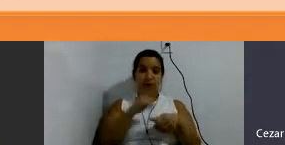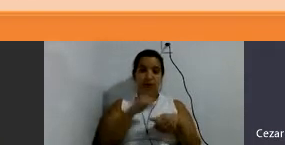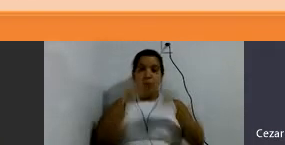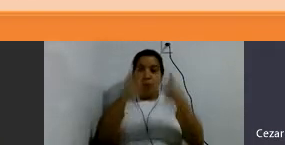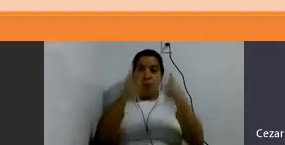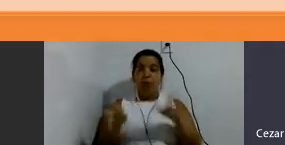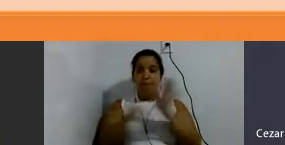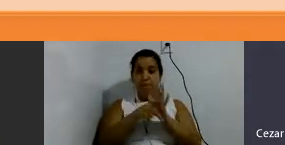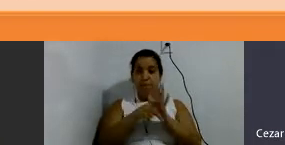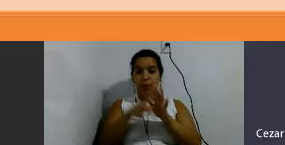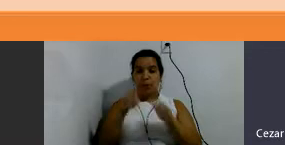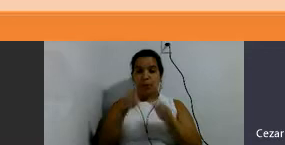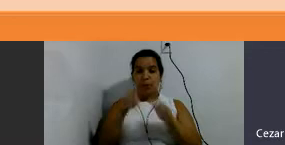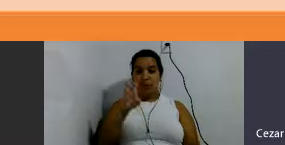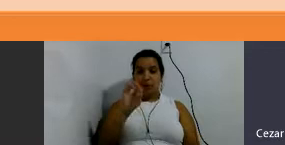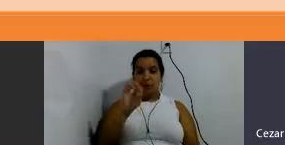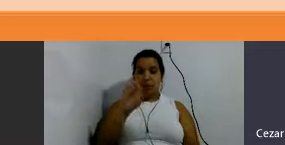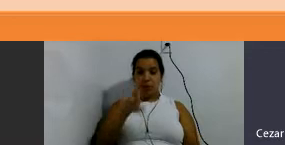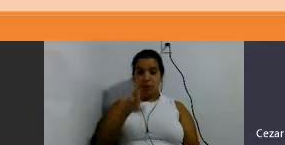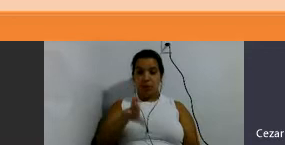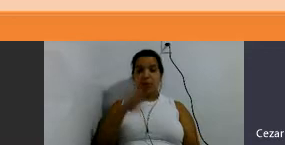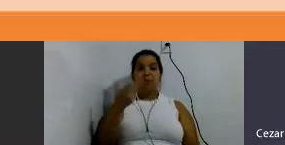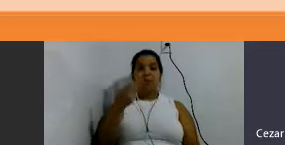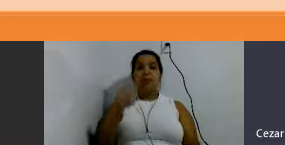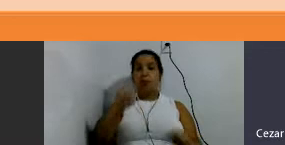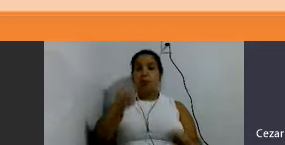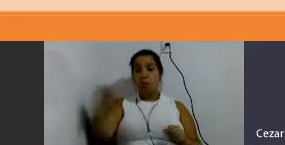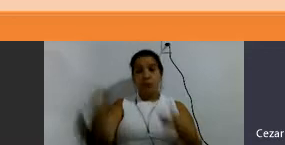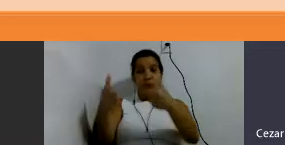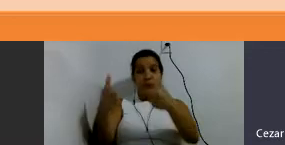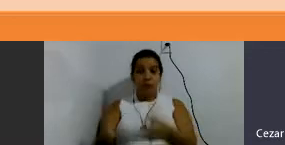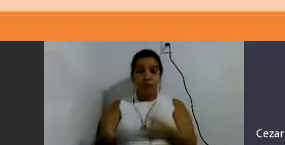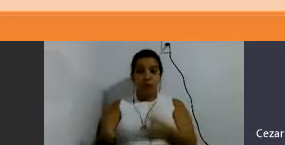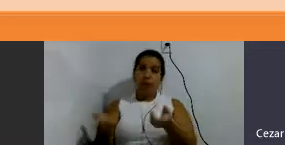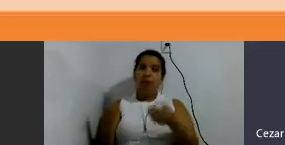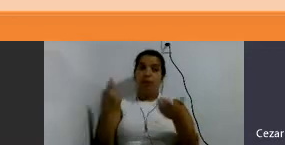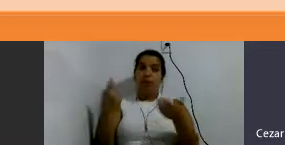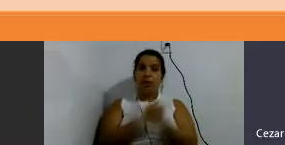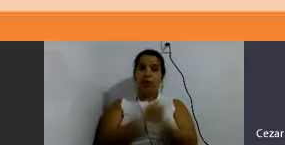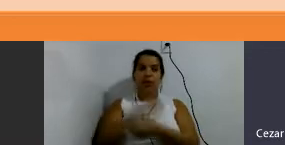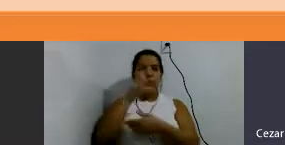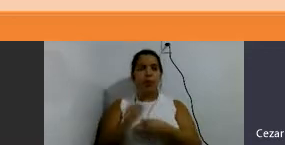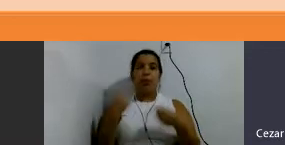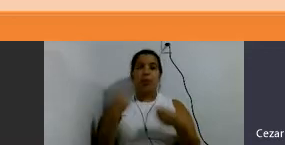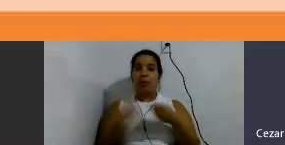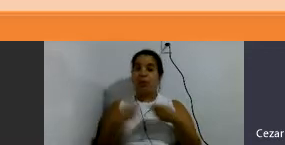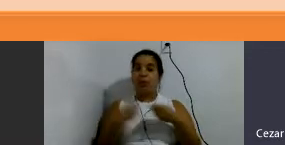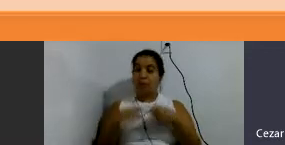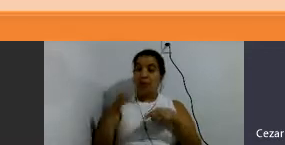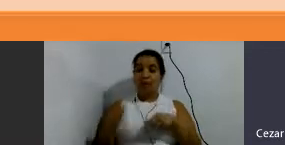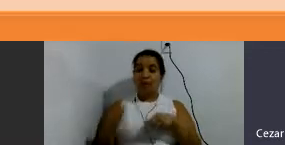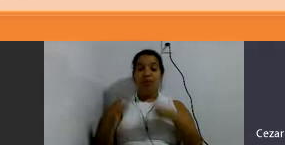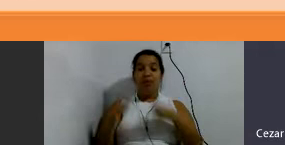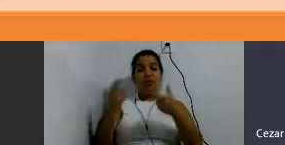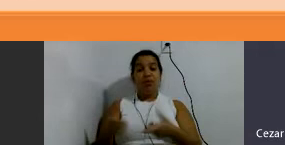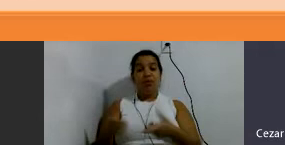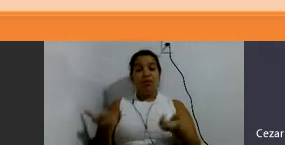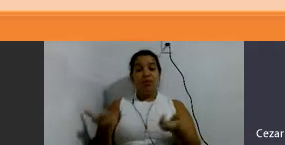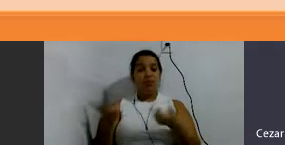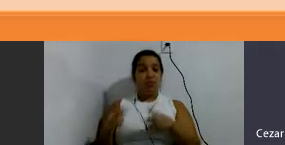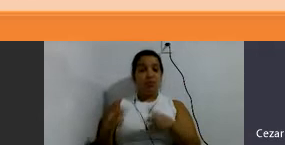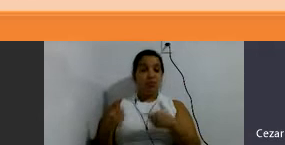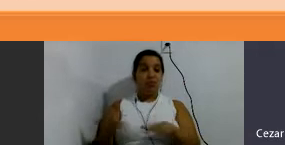para o vetor. Em outras regiões, a gente tem uma incidência menor, porque é uma região em que a gente não tem um